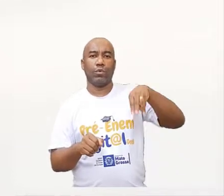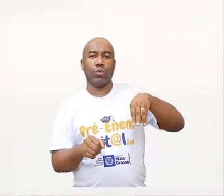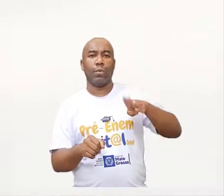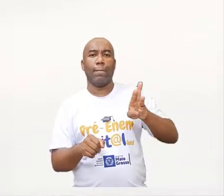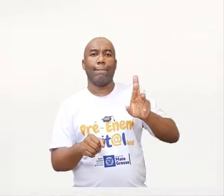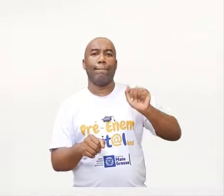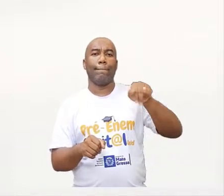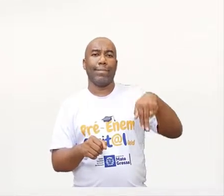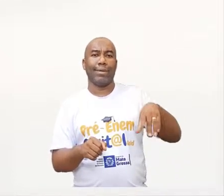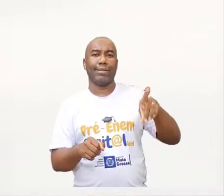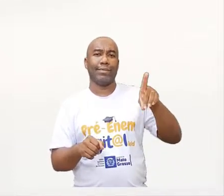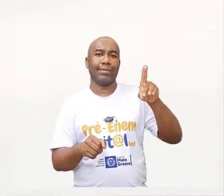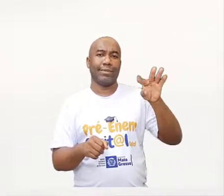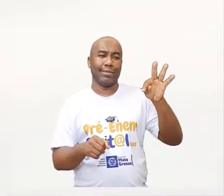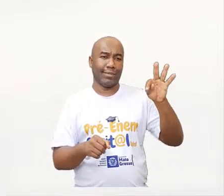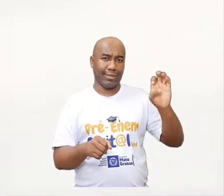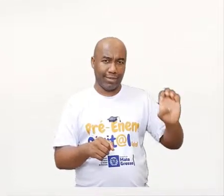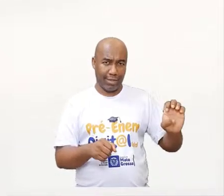utilizo